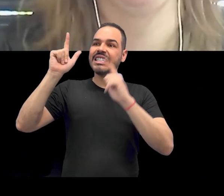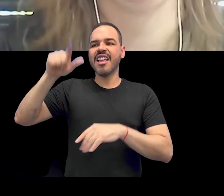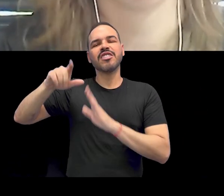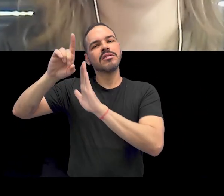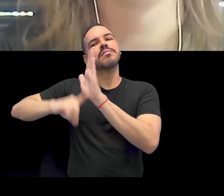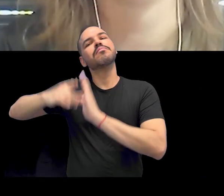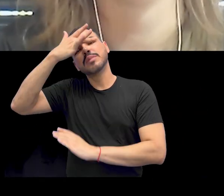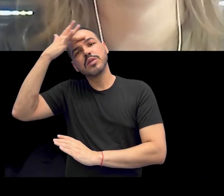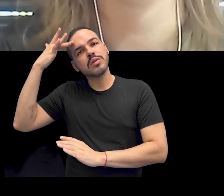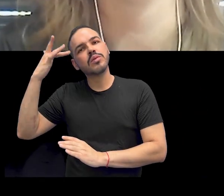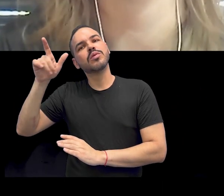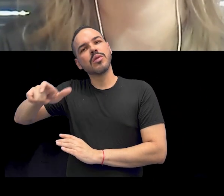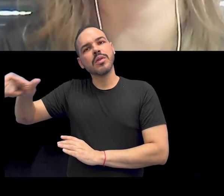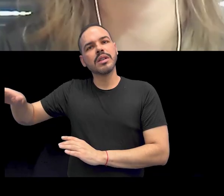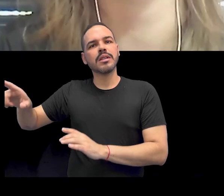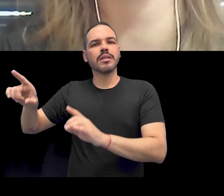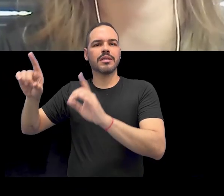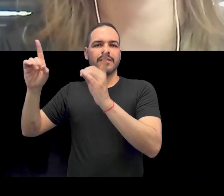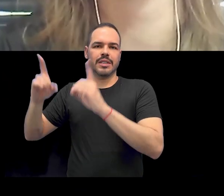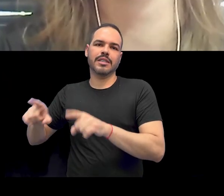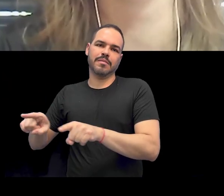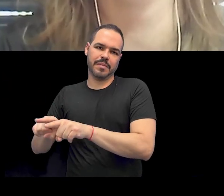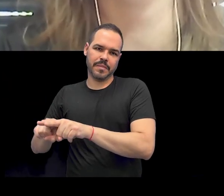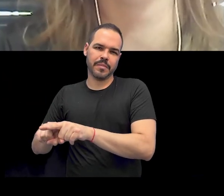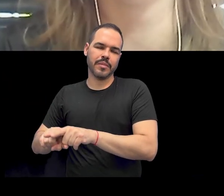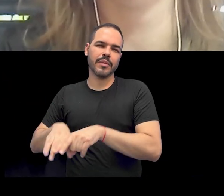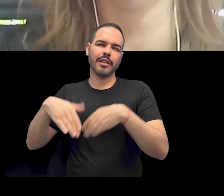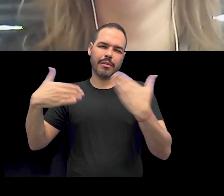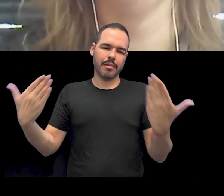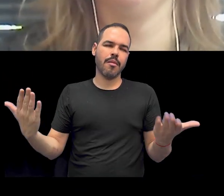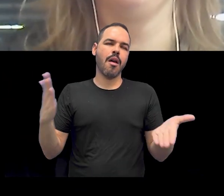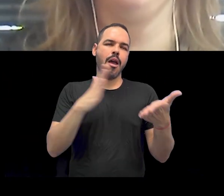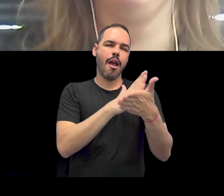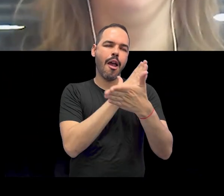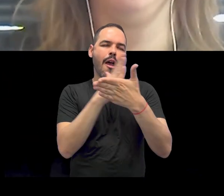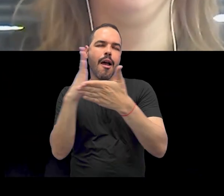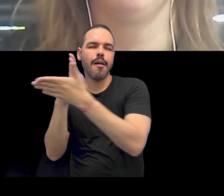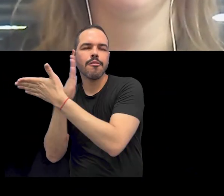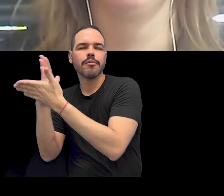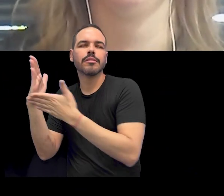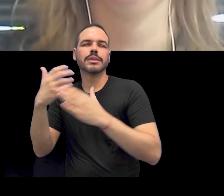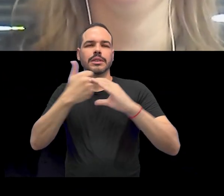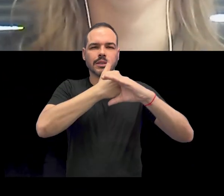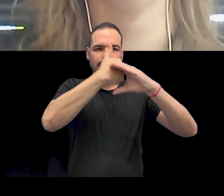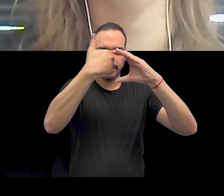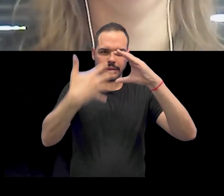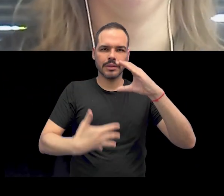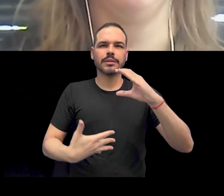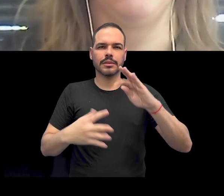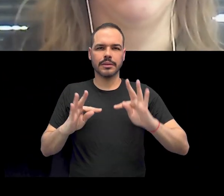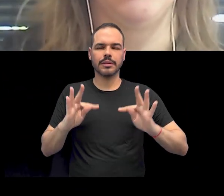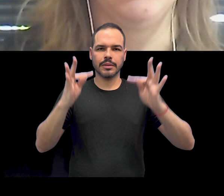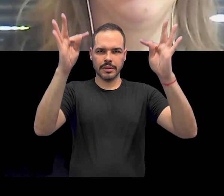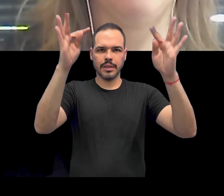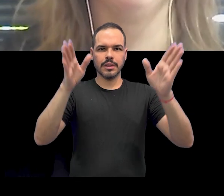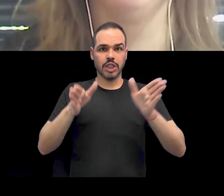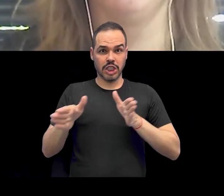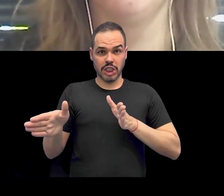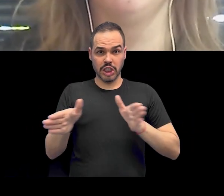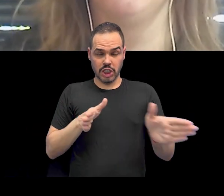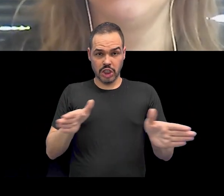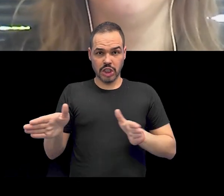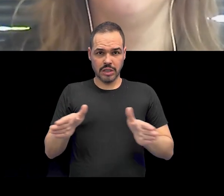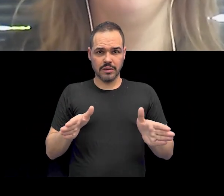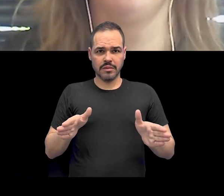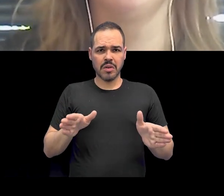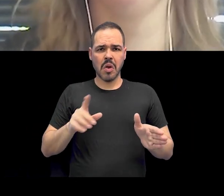direito. Então, algumas características da tecnologia assistiva. Então, a